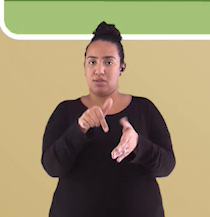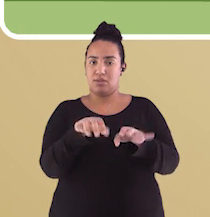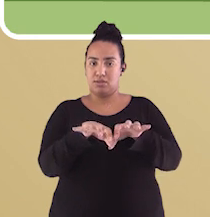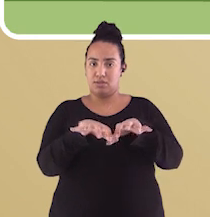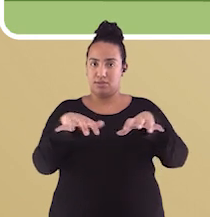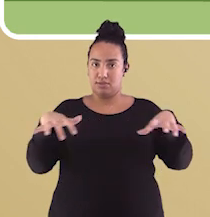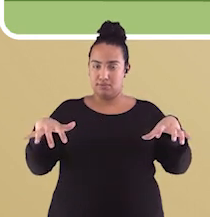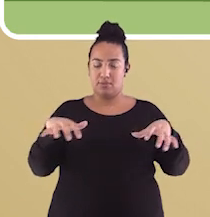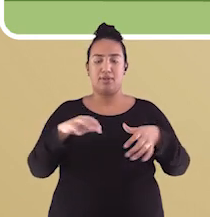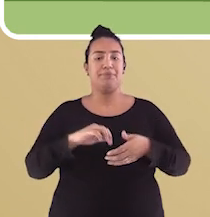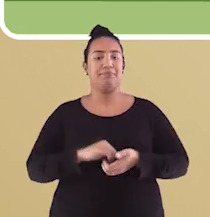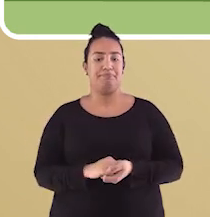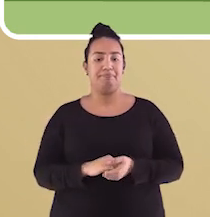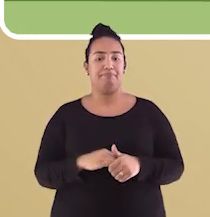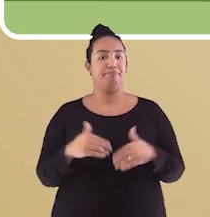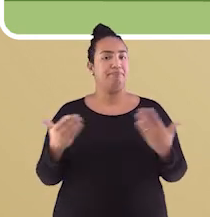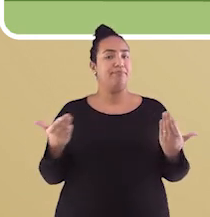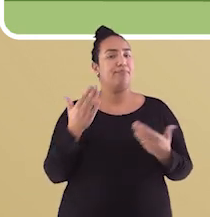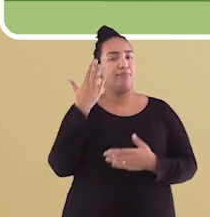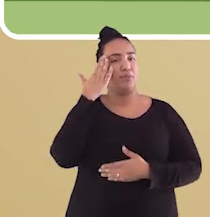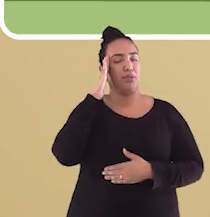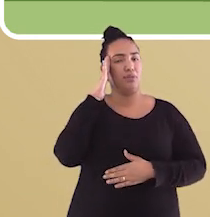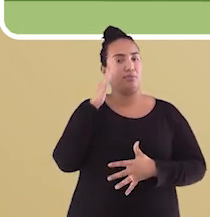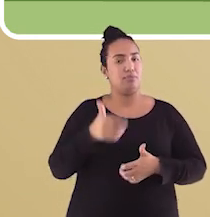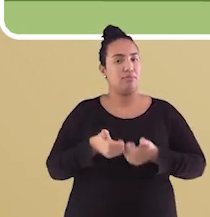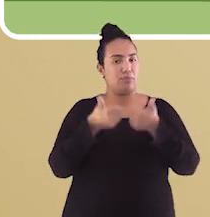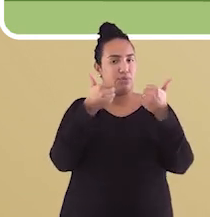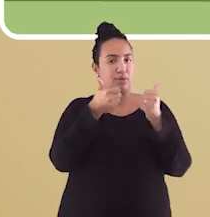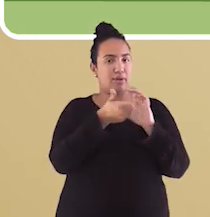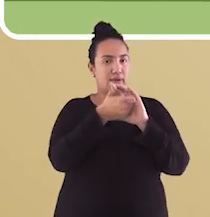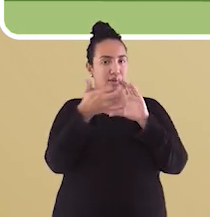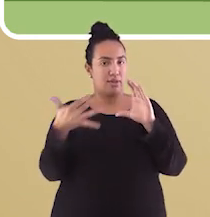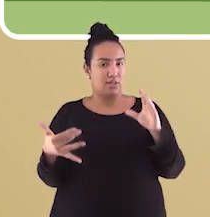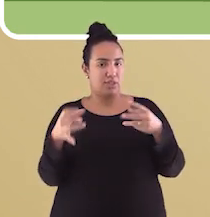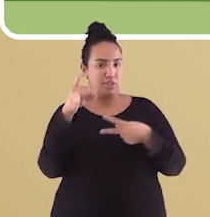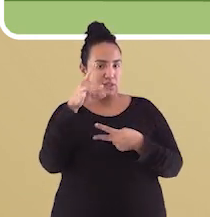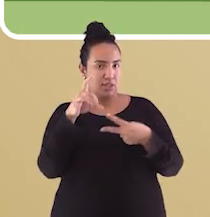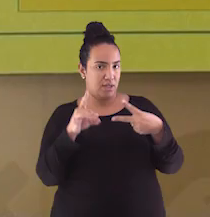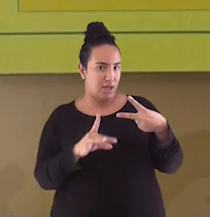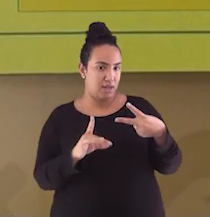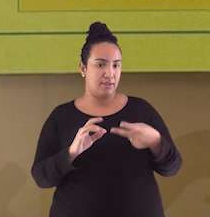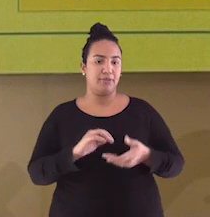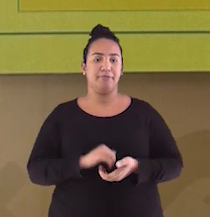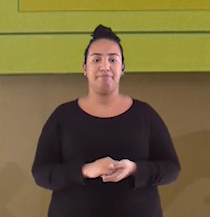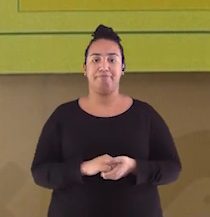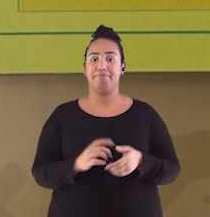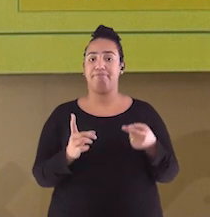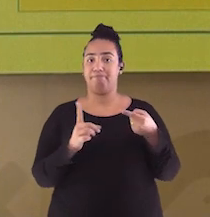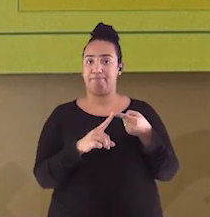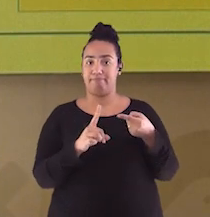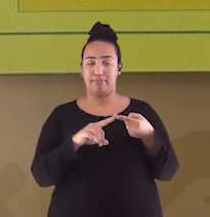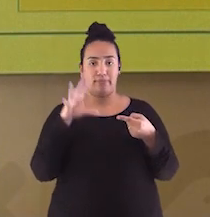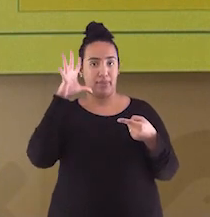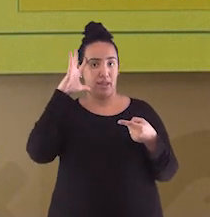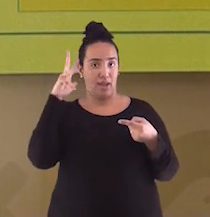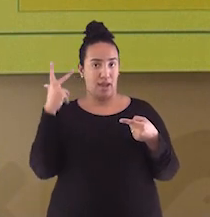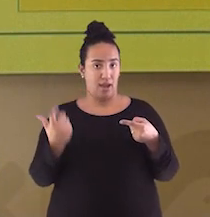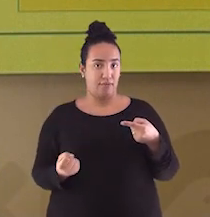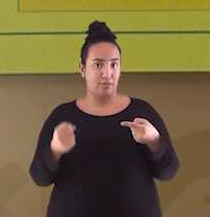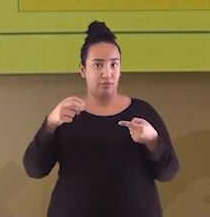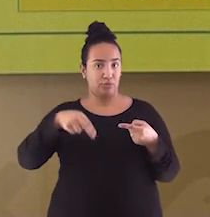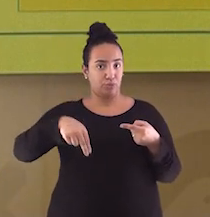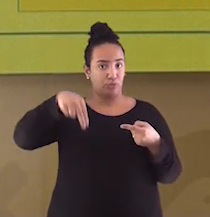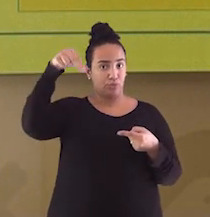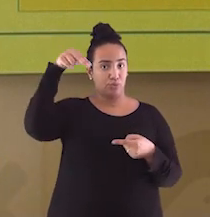diferentes Áfricas. Vamos compreender algumas características de cada uma delas? A África do Norte é formada